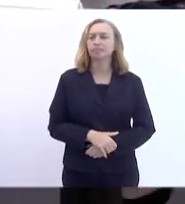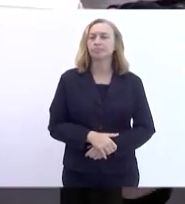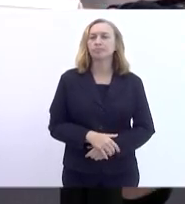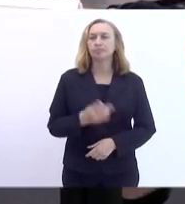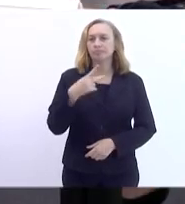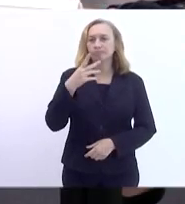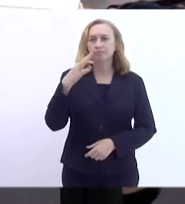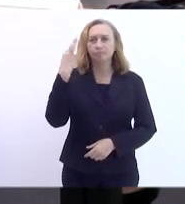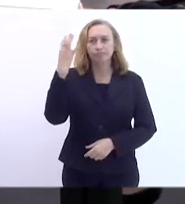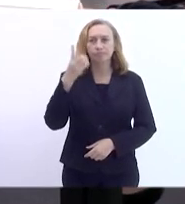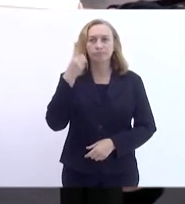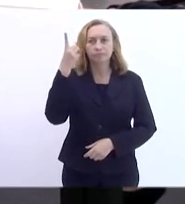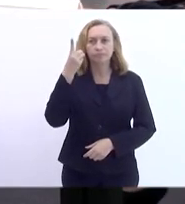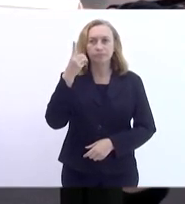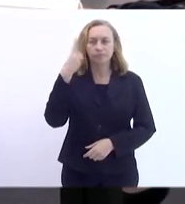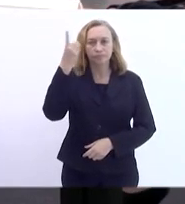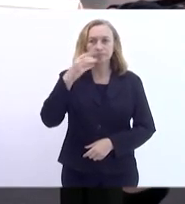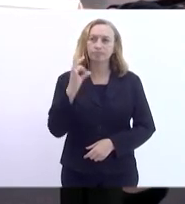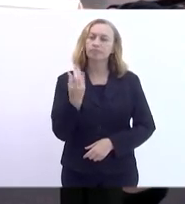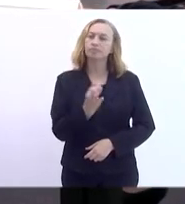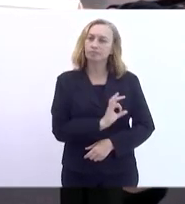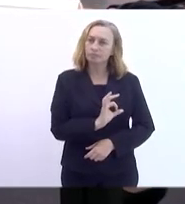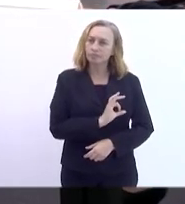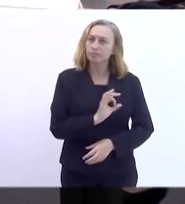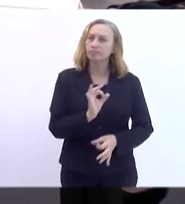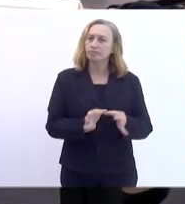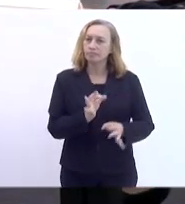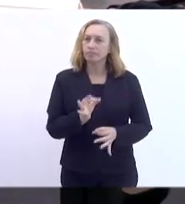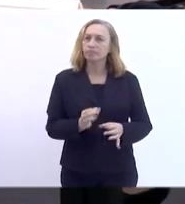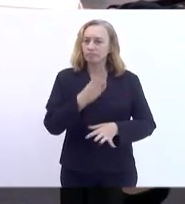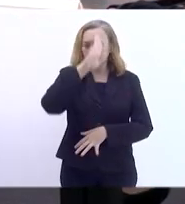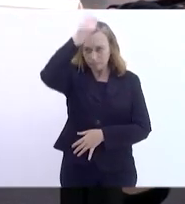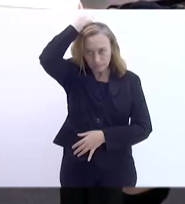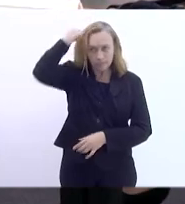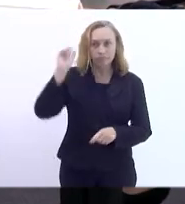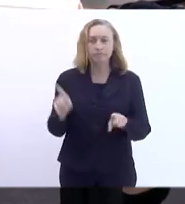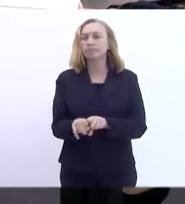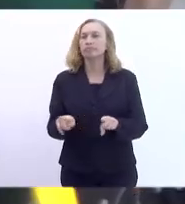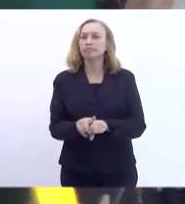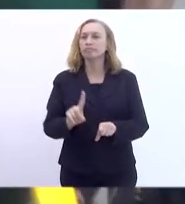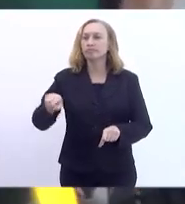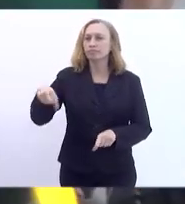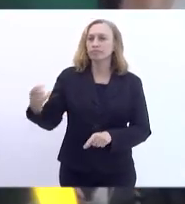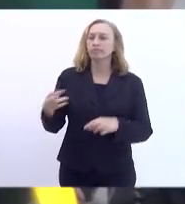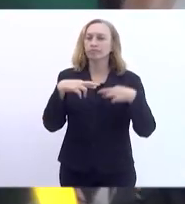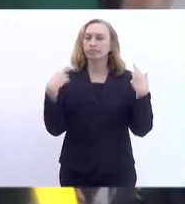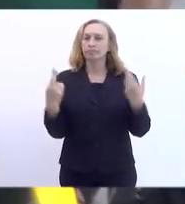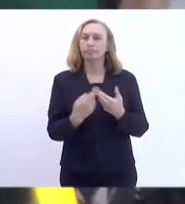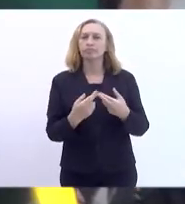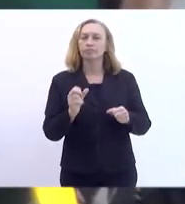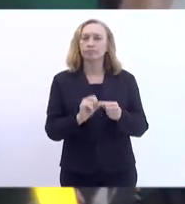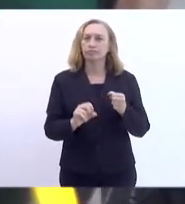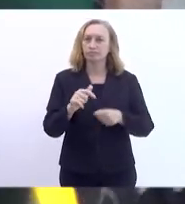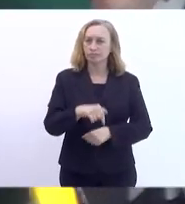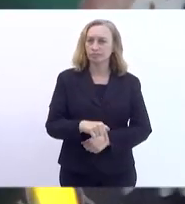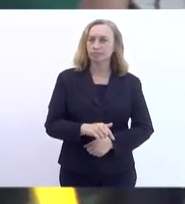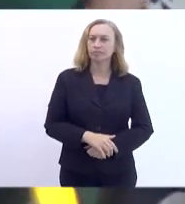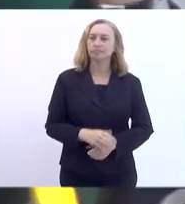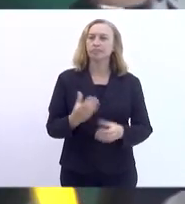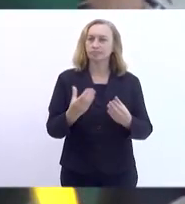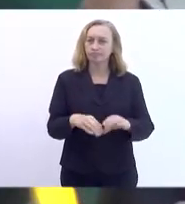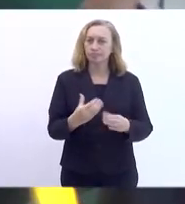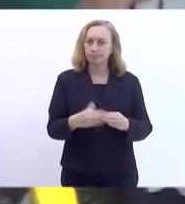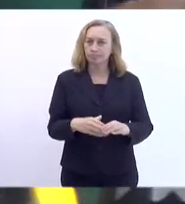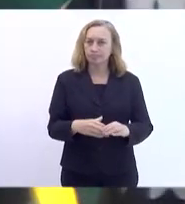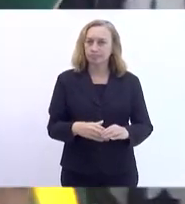disse deputada Martha Rocha também por uma questão de Justiça no caso dos Bombeiros que será a próxima audiência que nós realizaremos aqui será